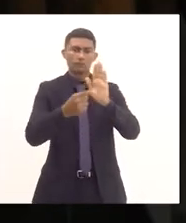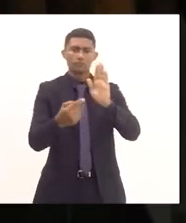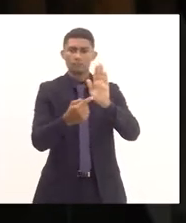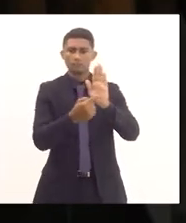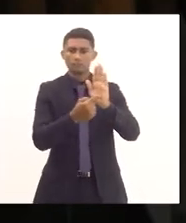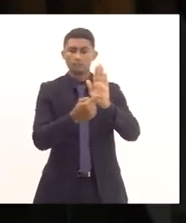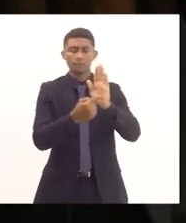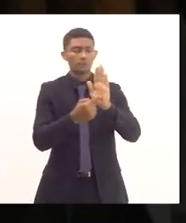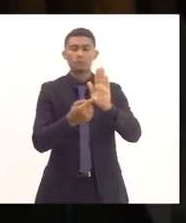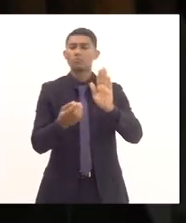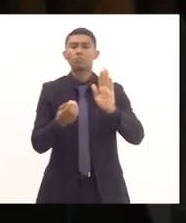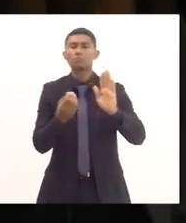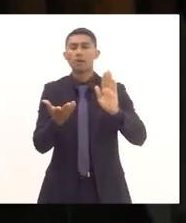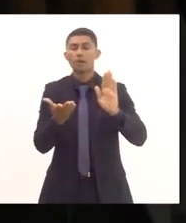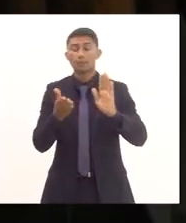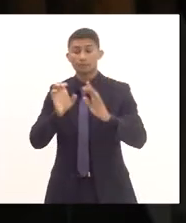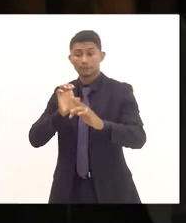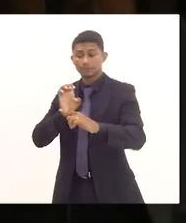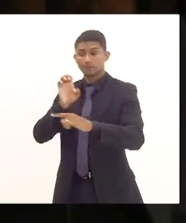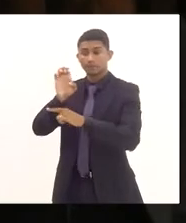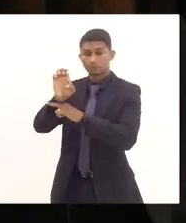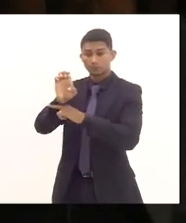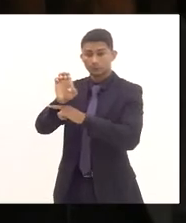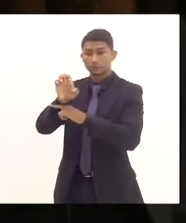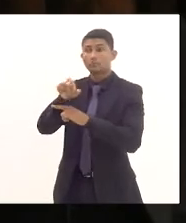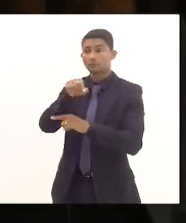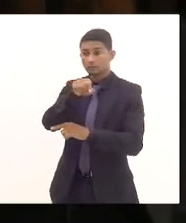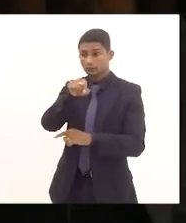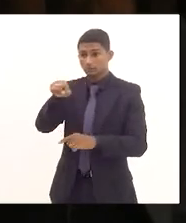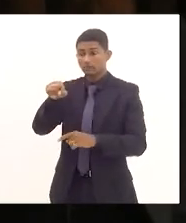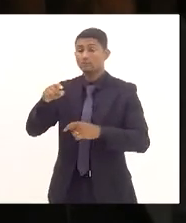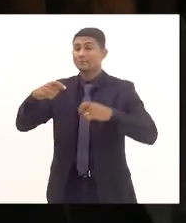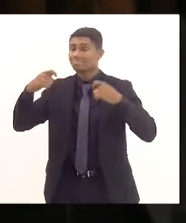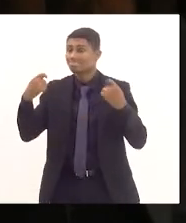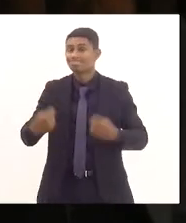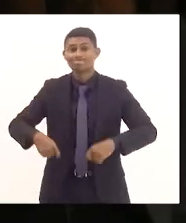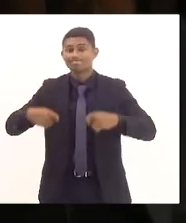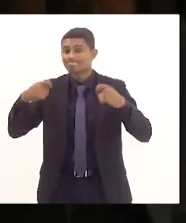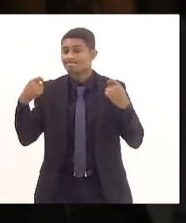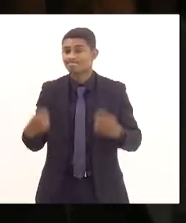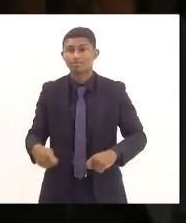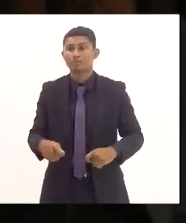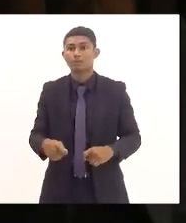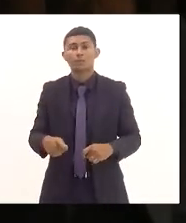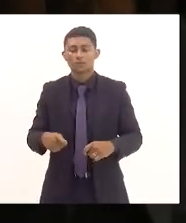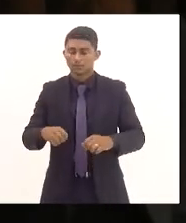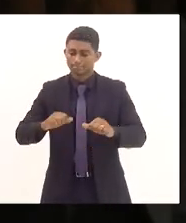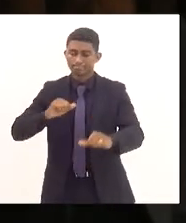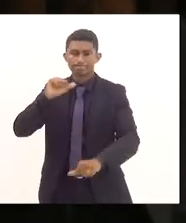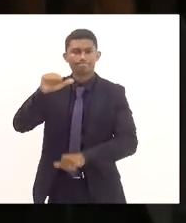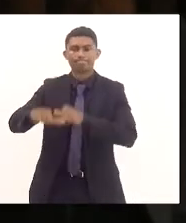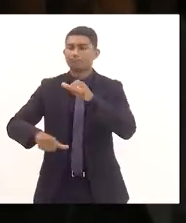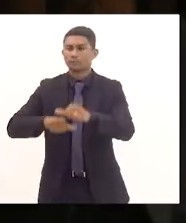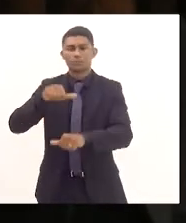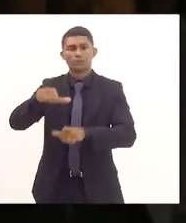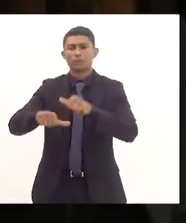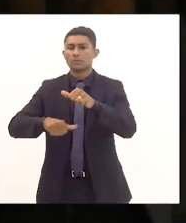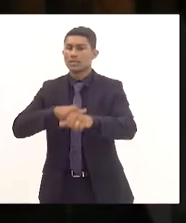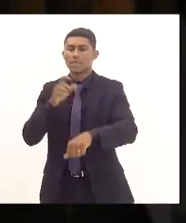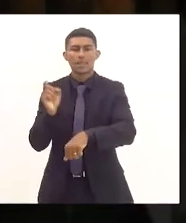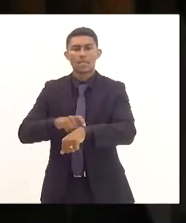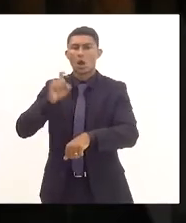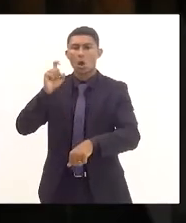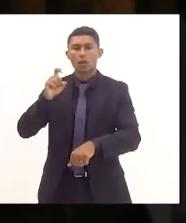que o estado automaticamente Atualize as